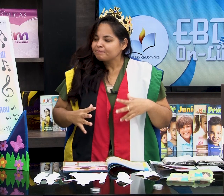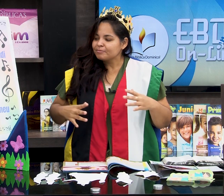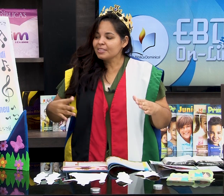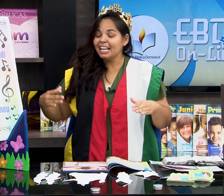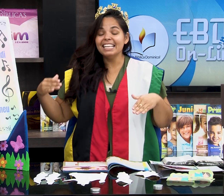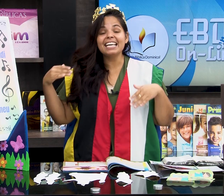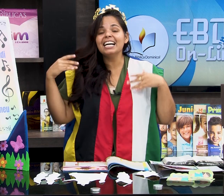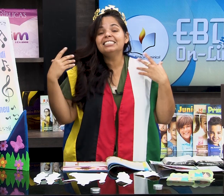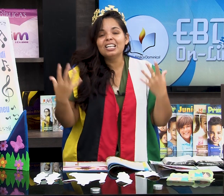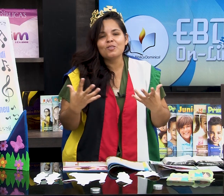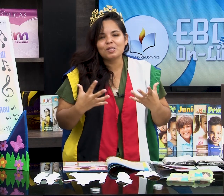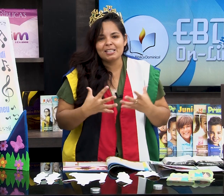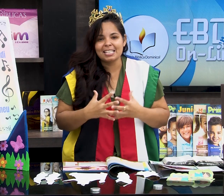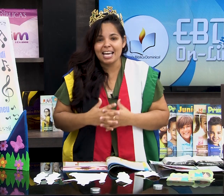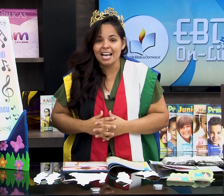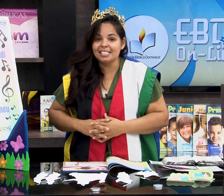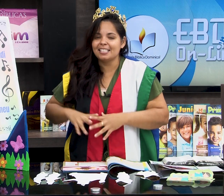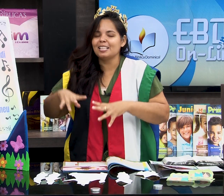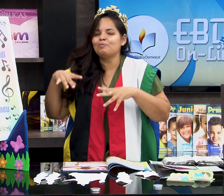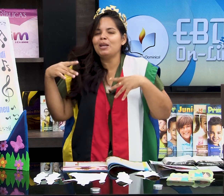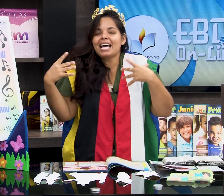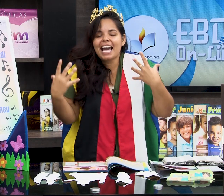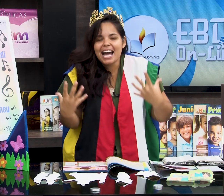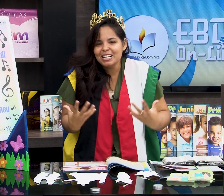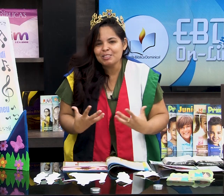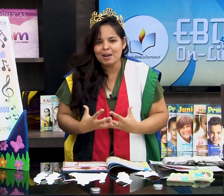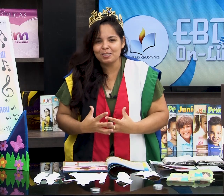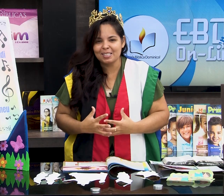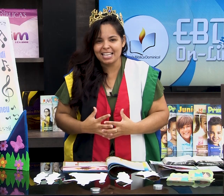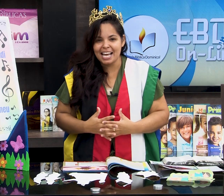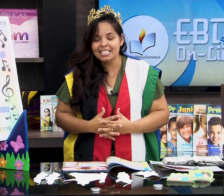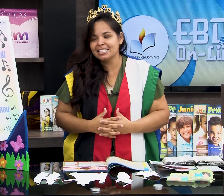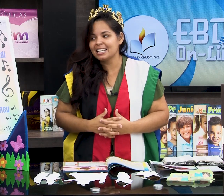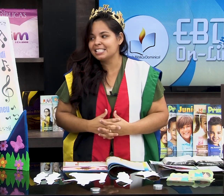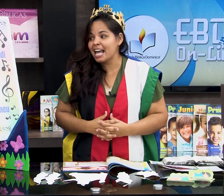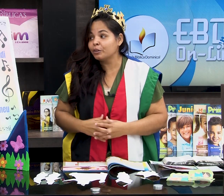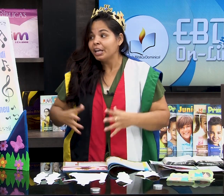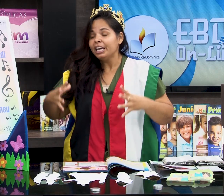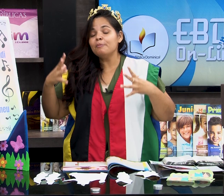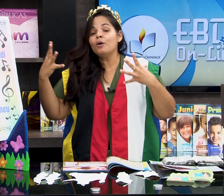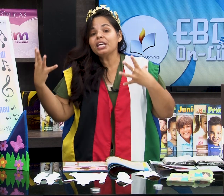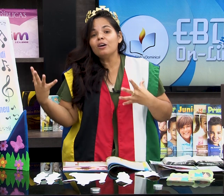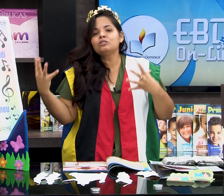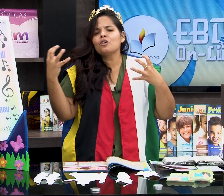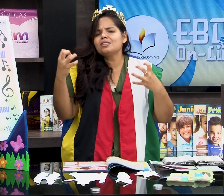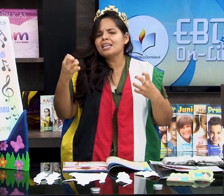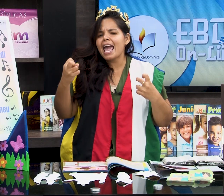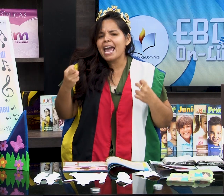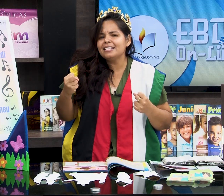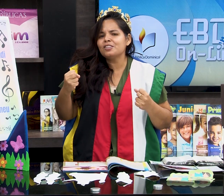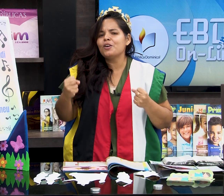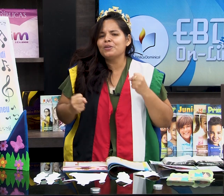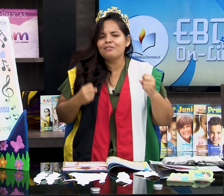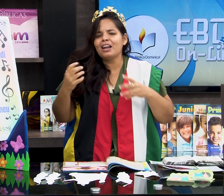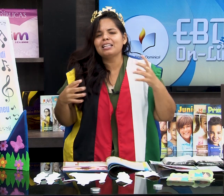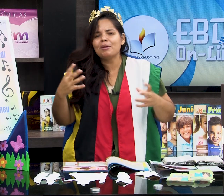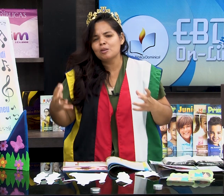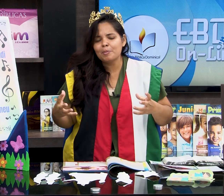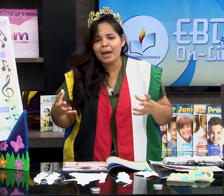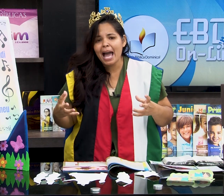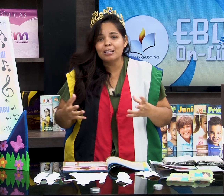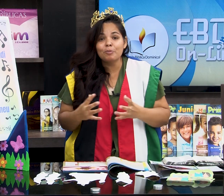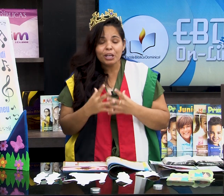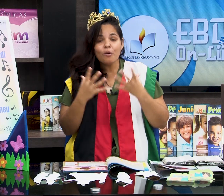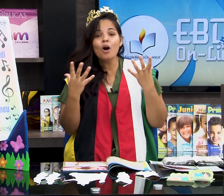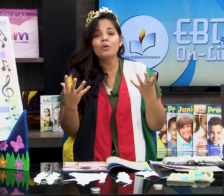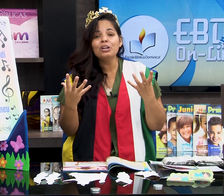olha, e cantando com suas crianças, explicando para suas crianças, tá certo? E por que eu trouxe esse corinho que fala também